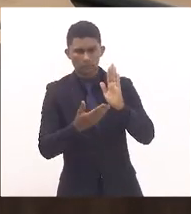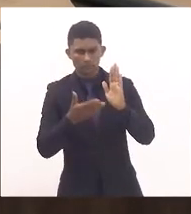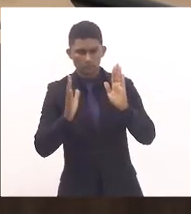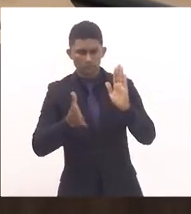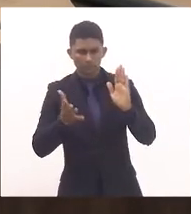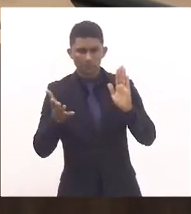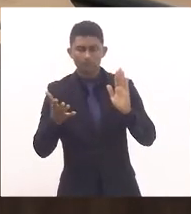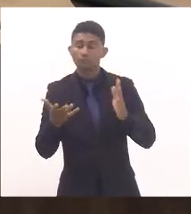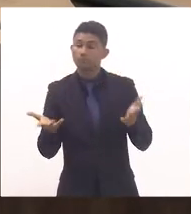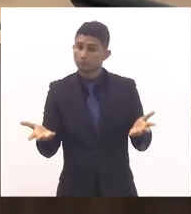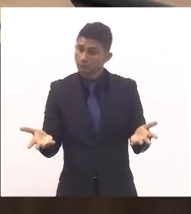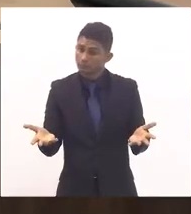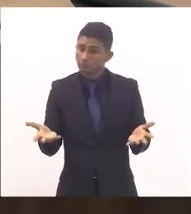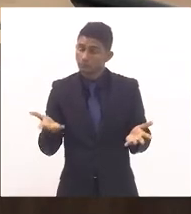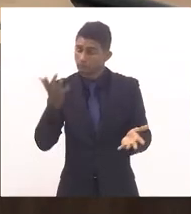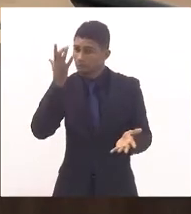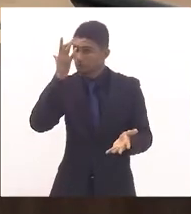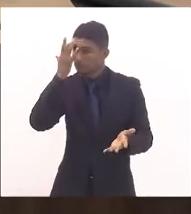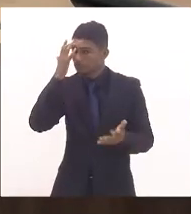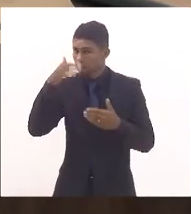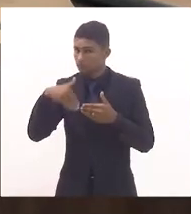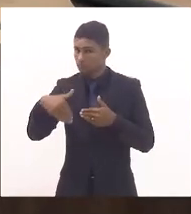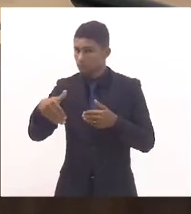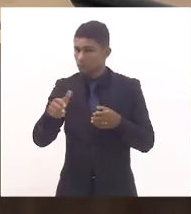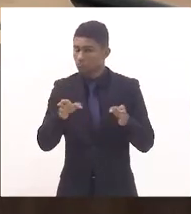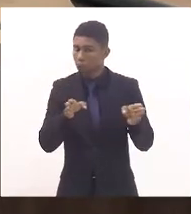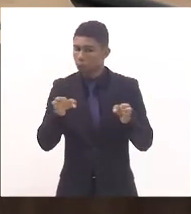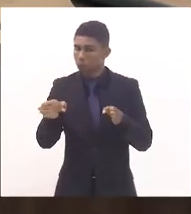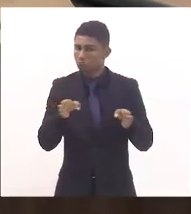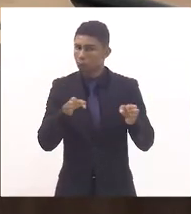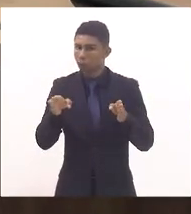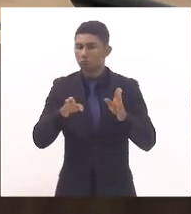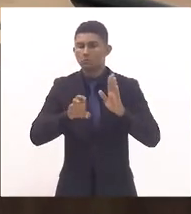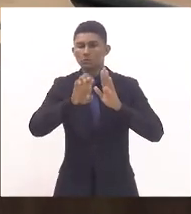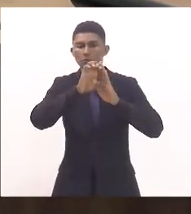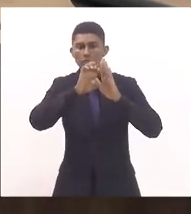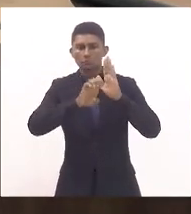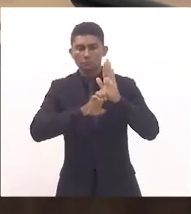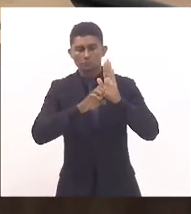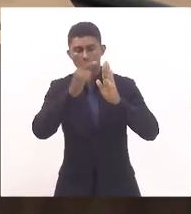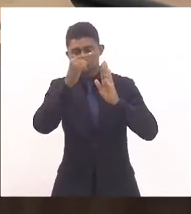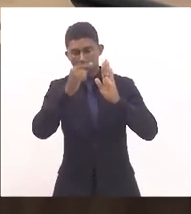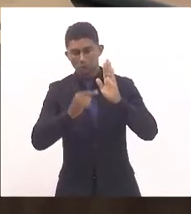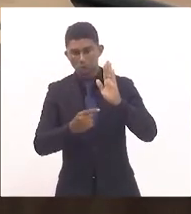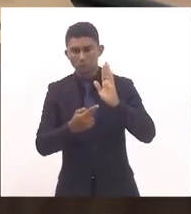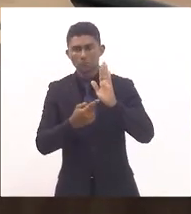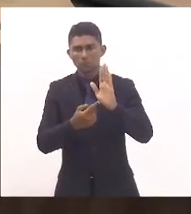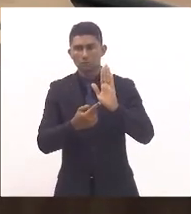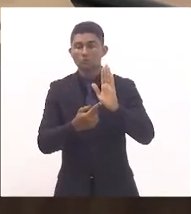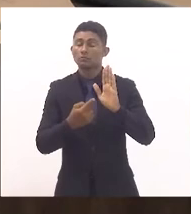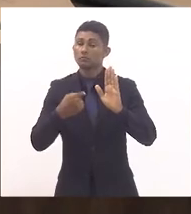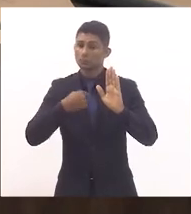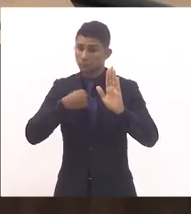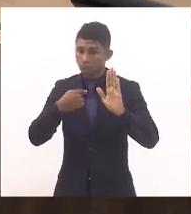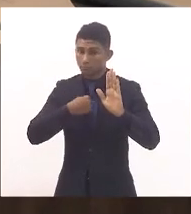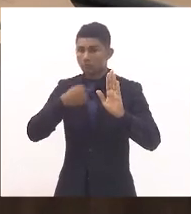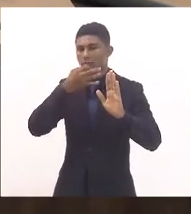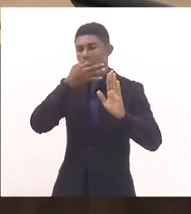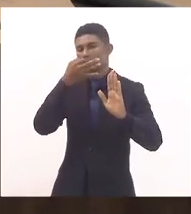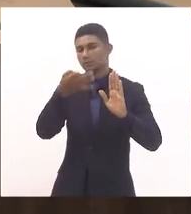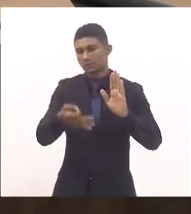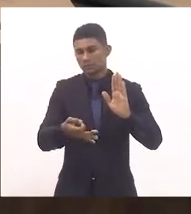eu provisoriamente, função das emendas apresentadas, eu estou dando